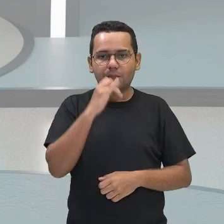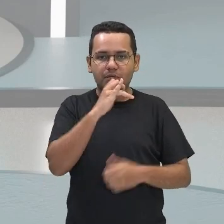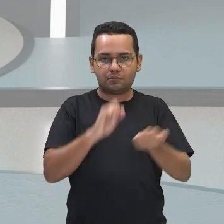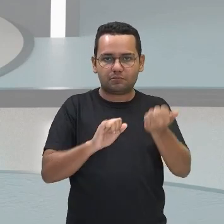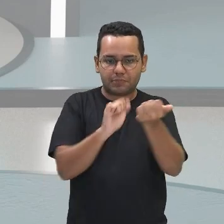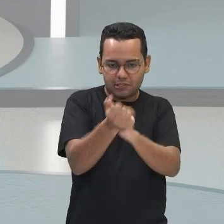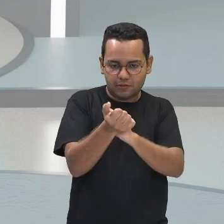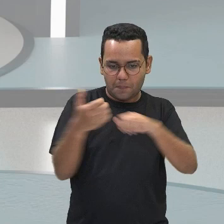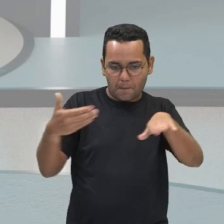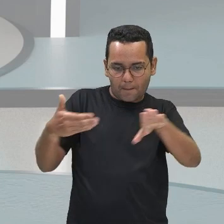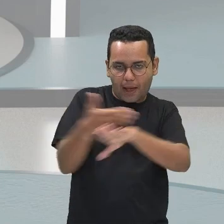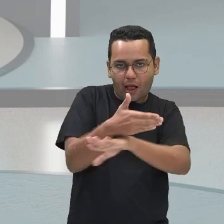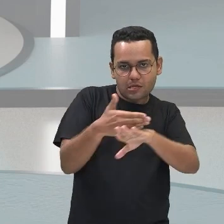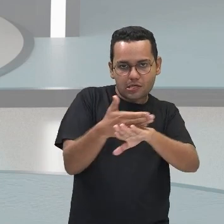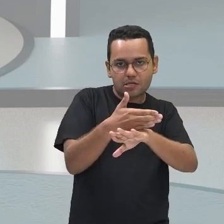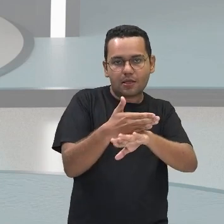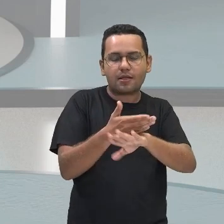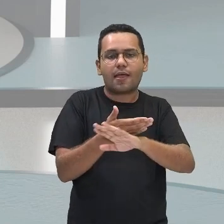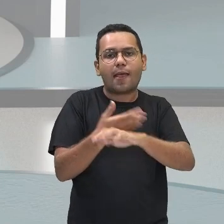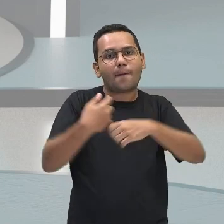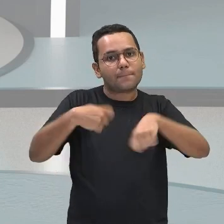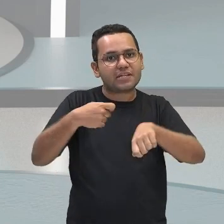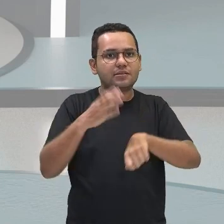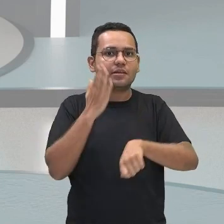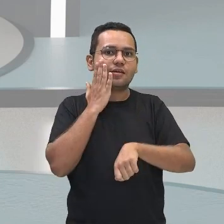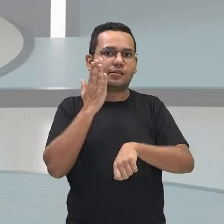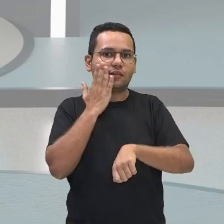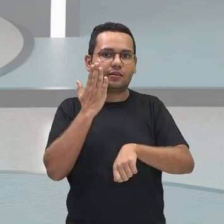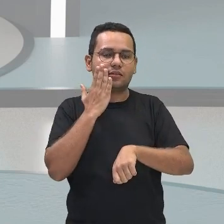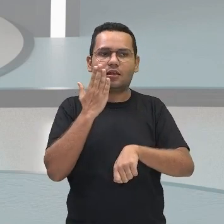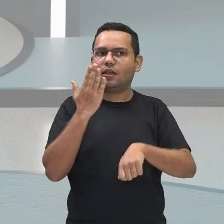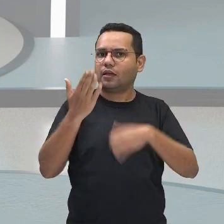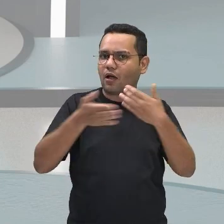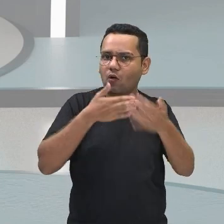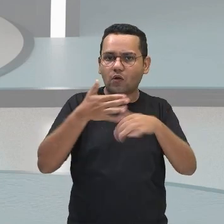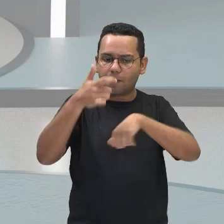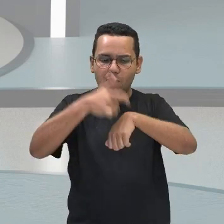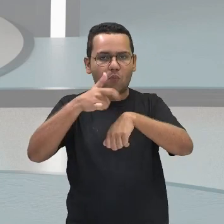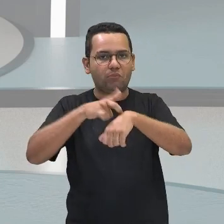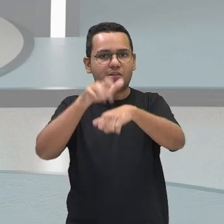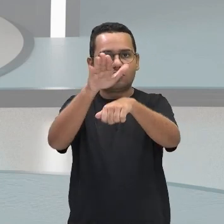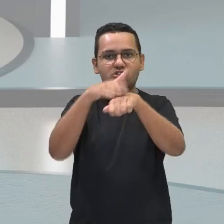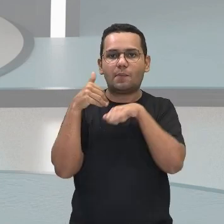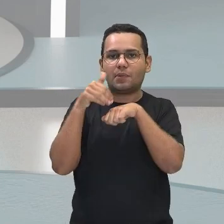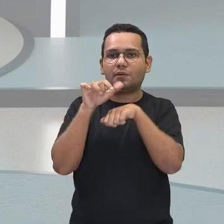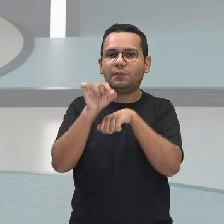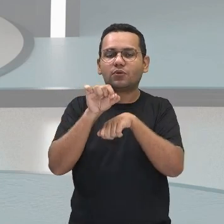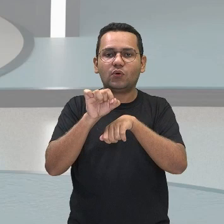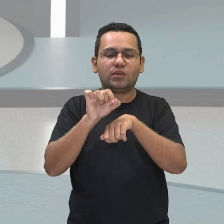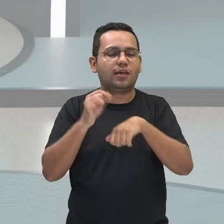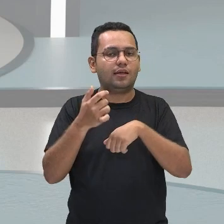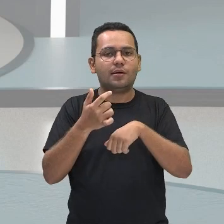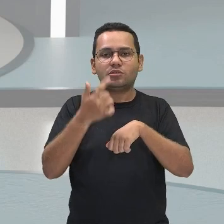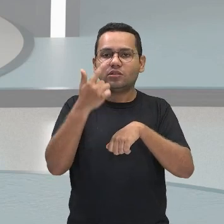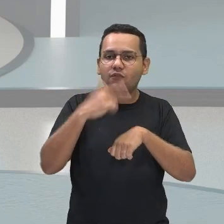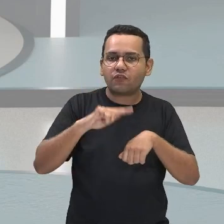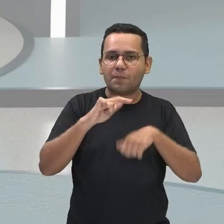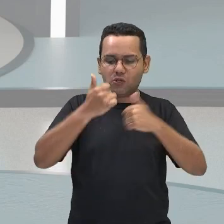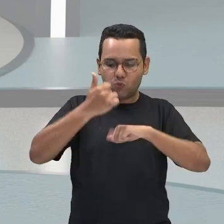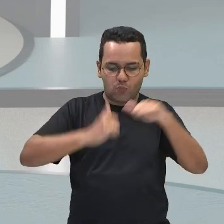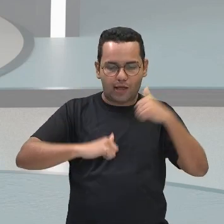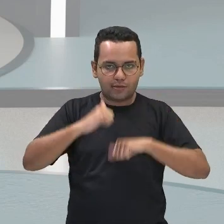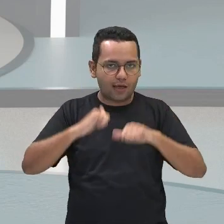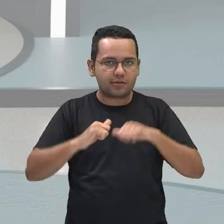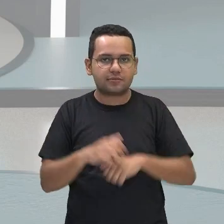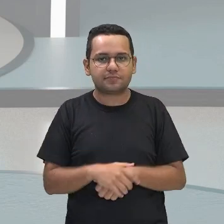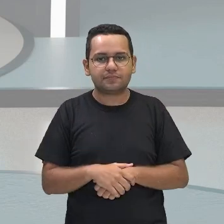ele tem que estar a par, que qualquer hora pode ser chamado a fazer um teste. Como aconteceu aí outro dia no futebol, né? Viram